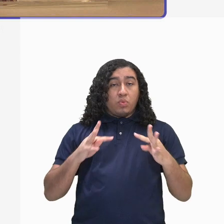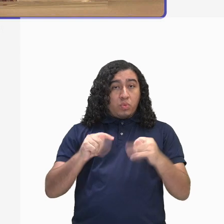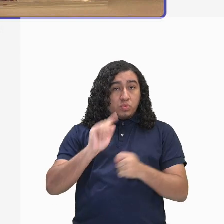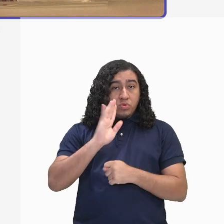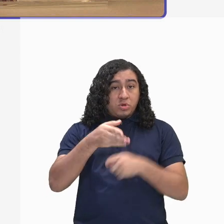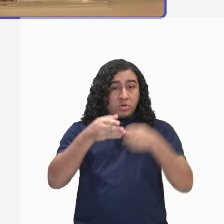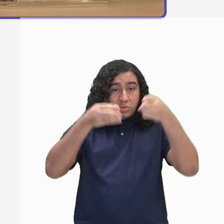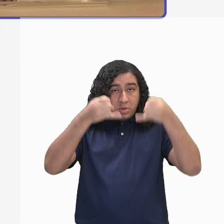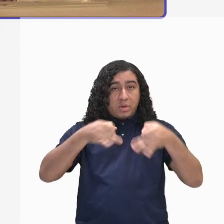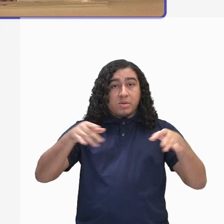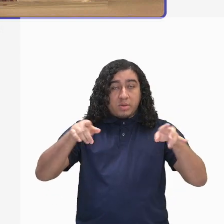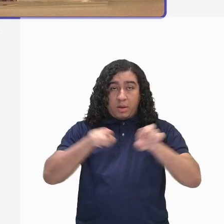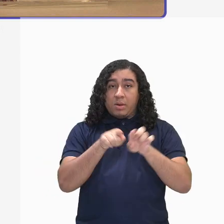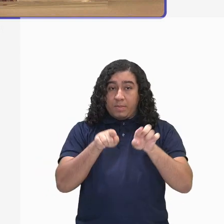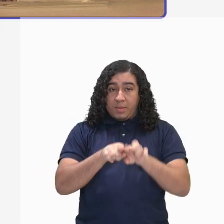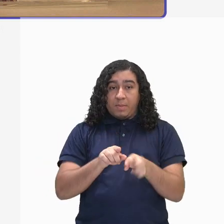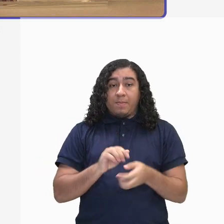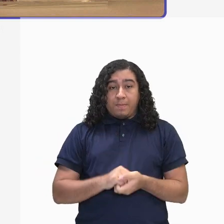que